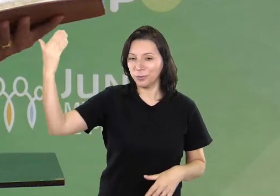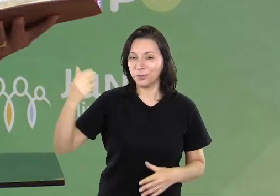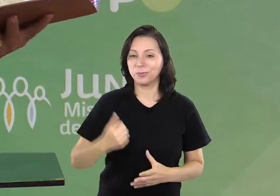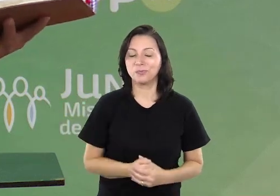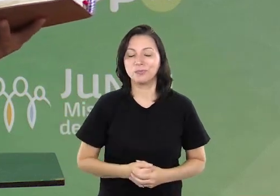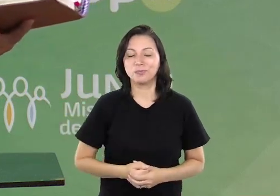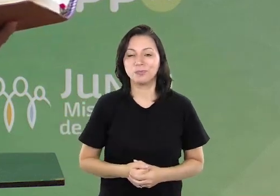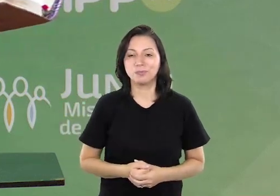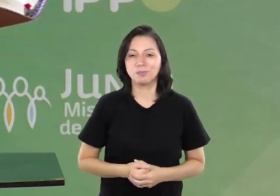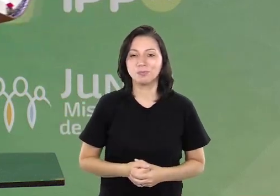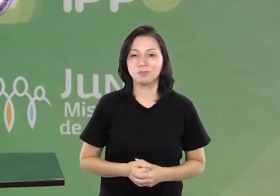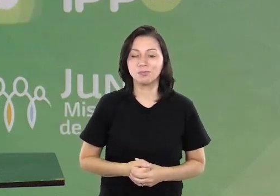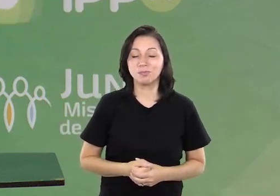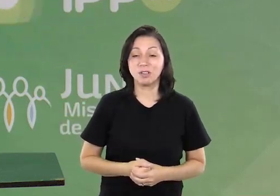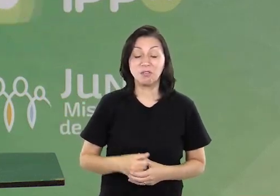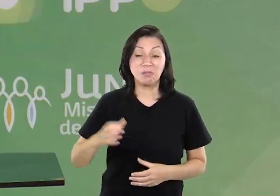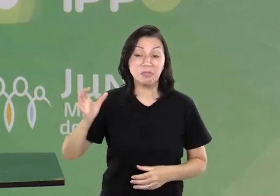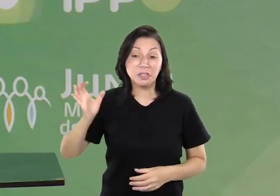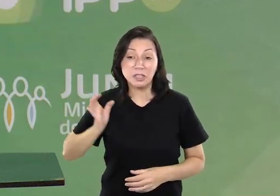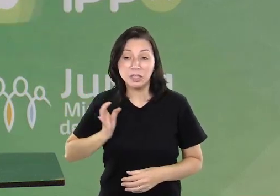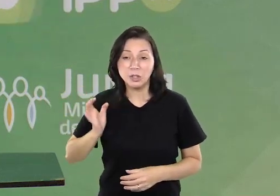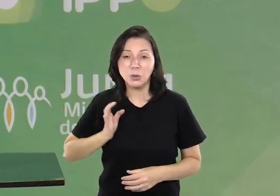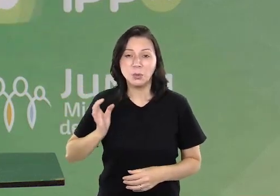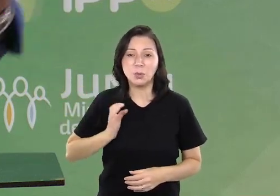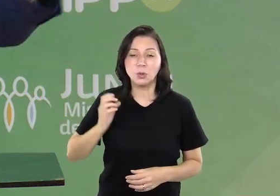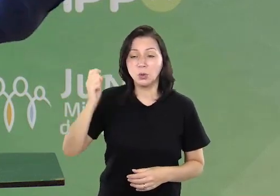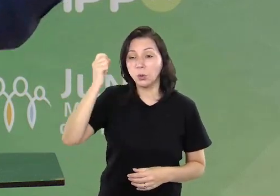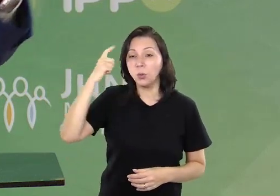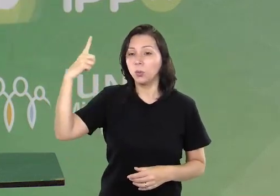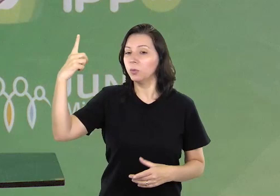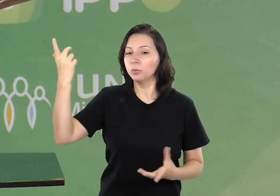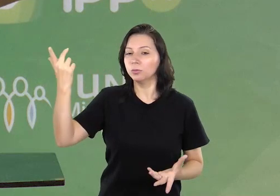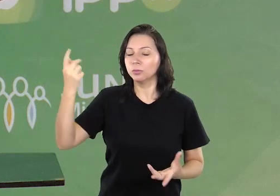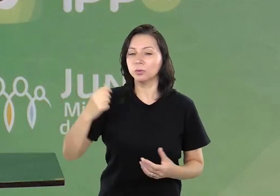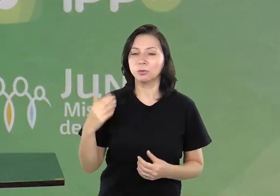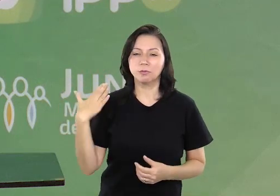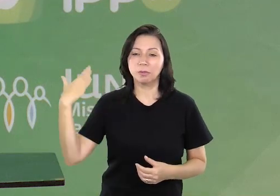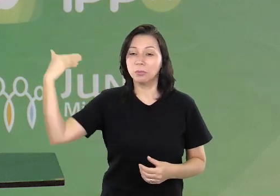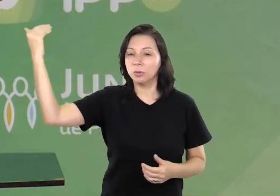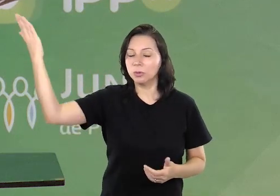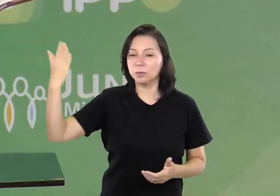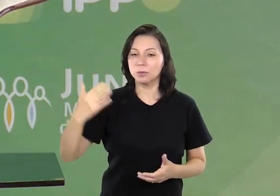mais rico ou mais culto ou mais famoso ou mais afamado